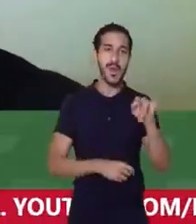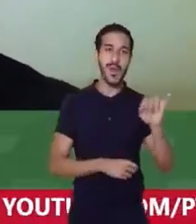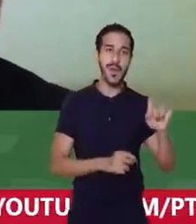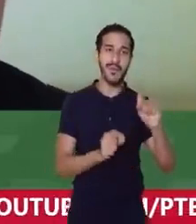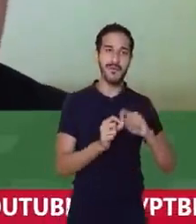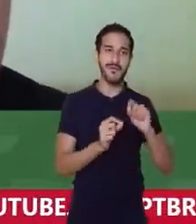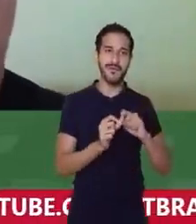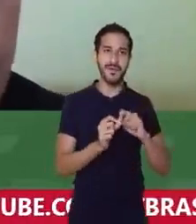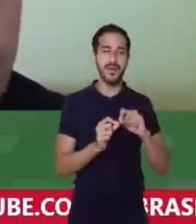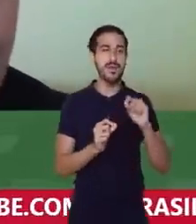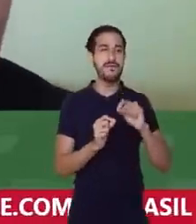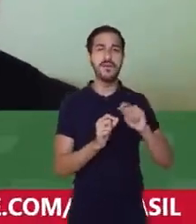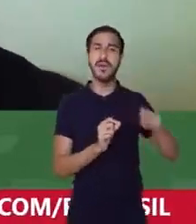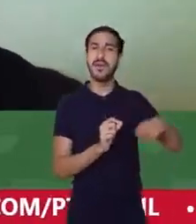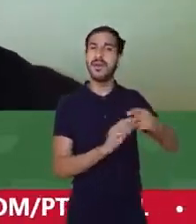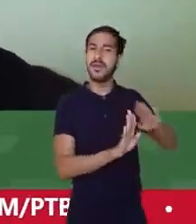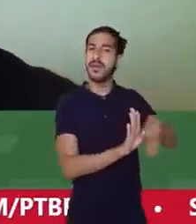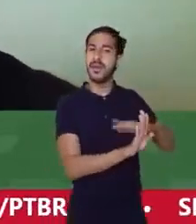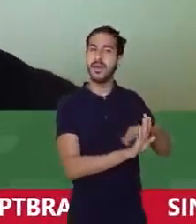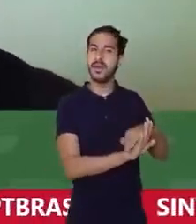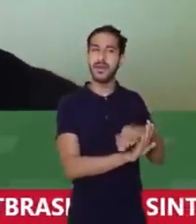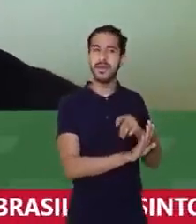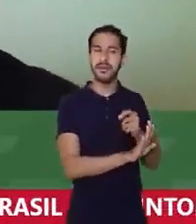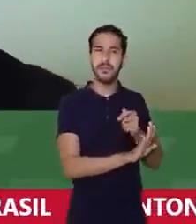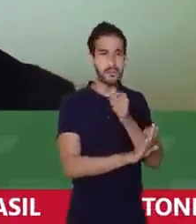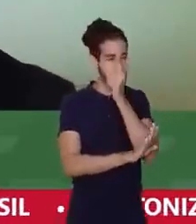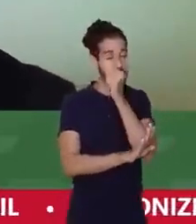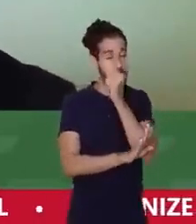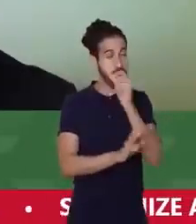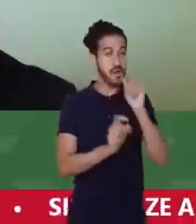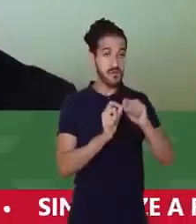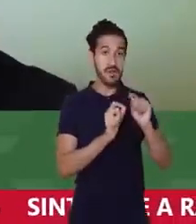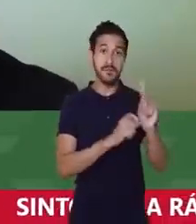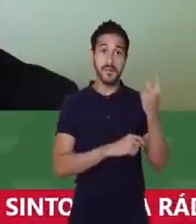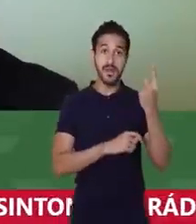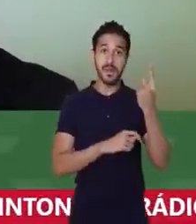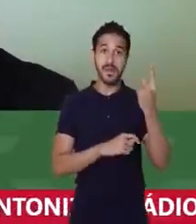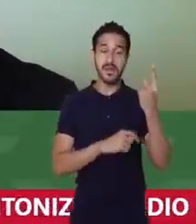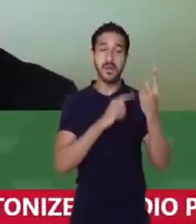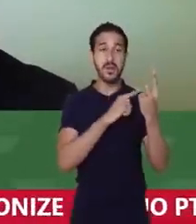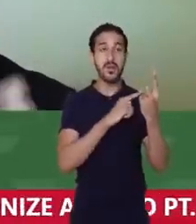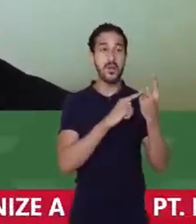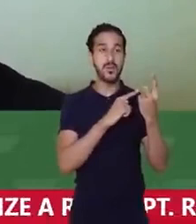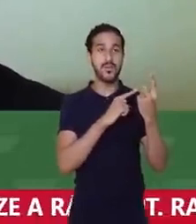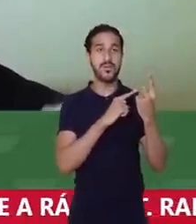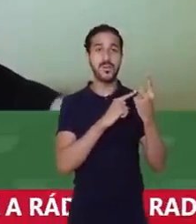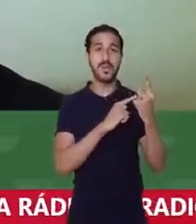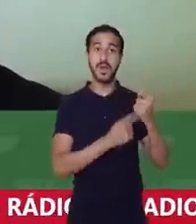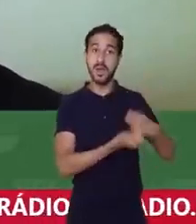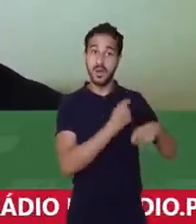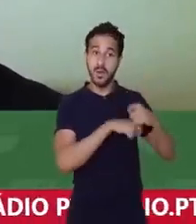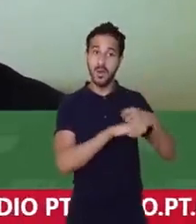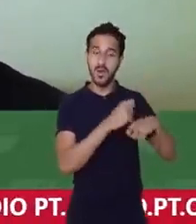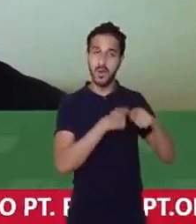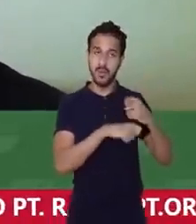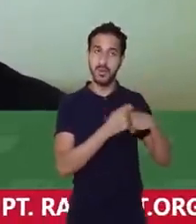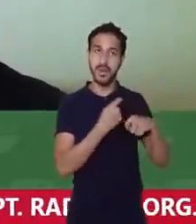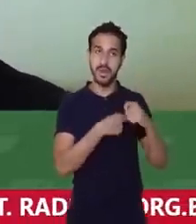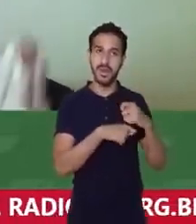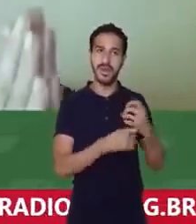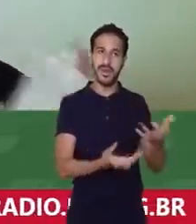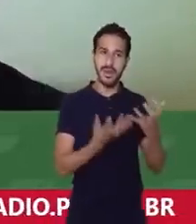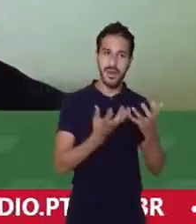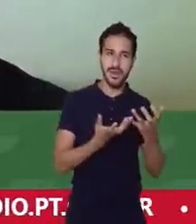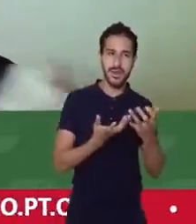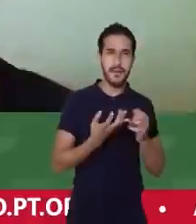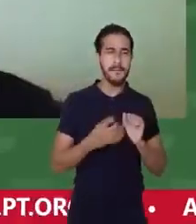feito. E foi feito por quem? Ele foi feito, primeiro, pelo mercado financeiro, que queria